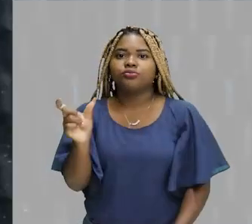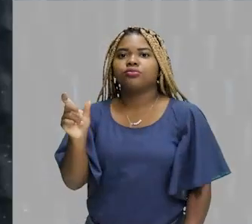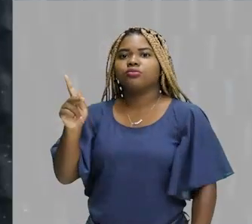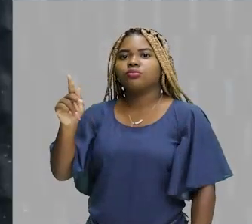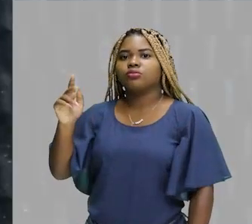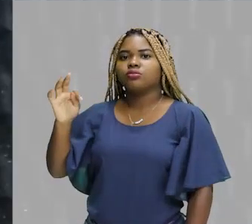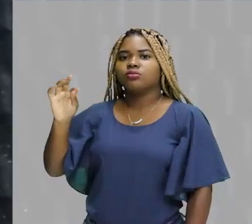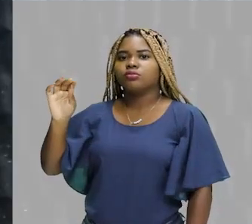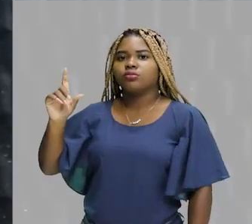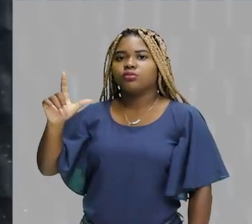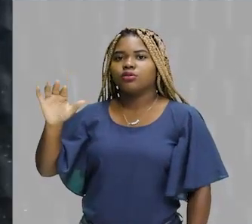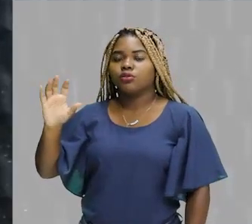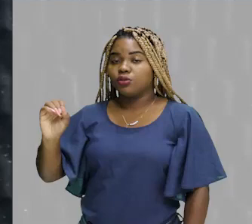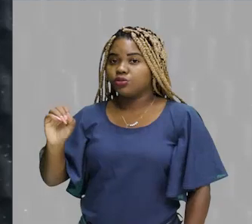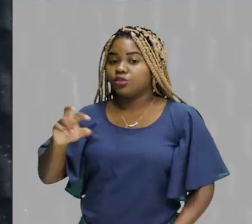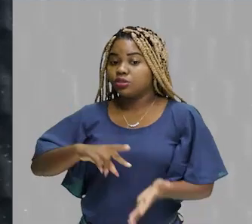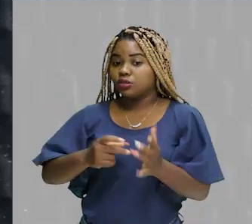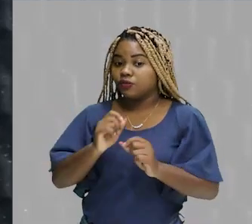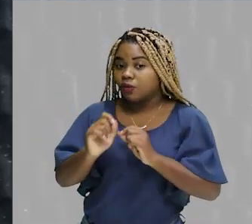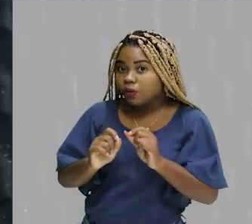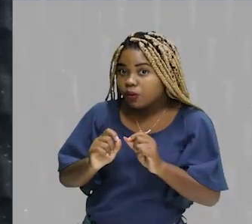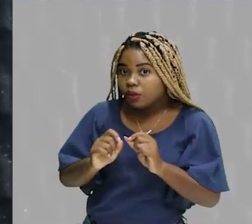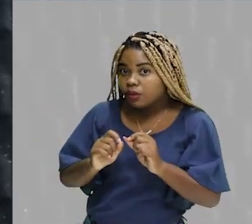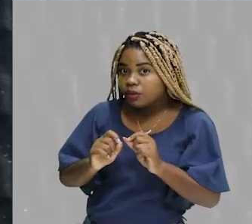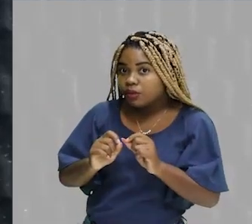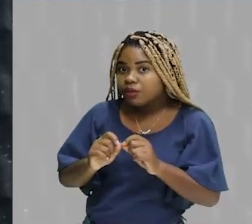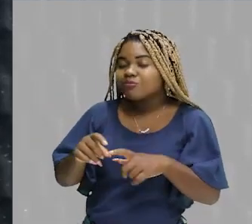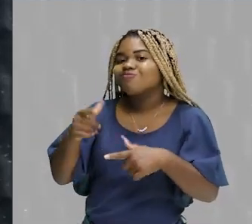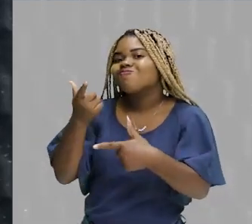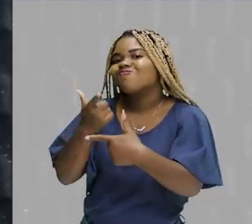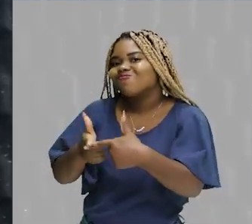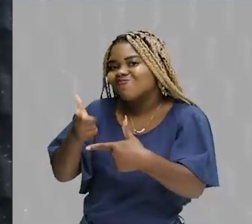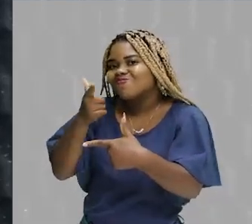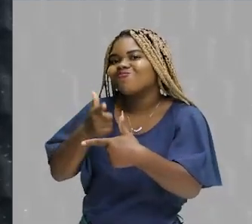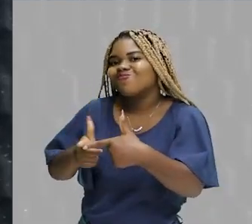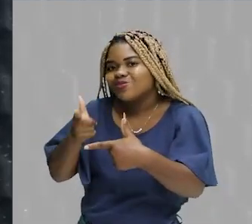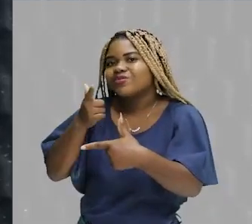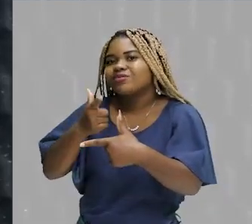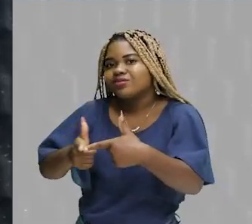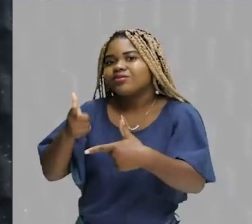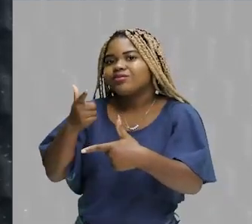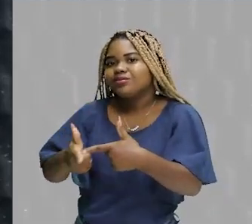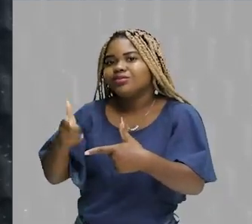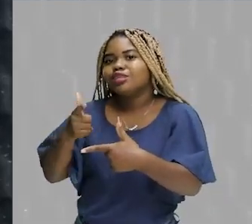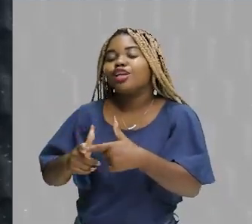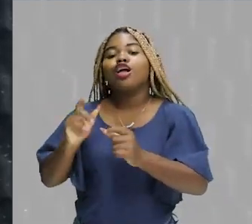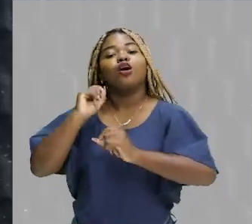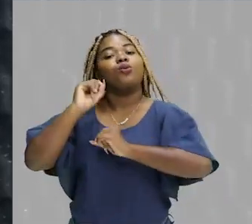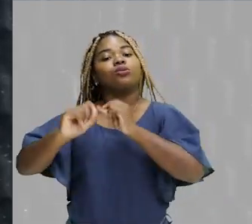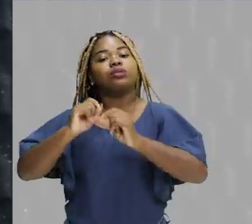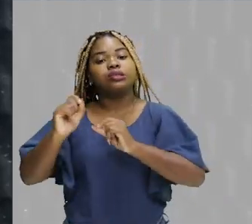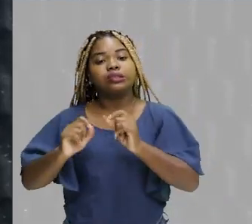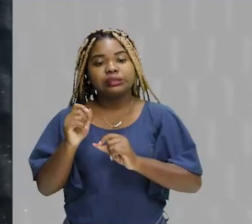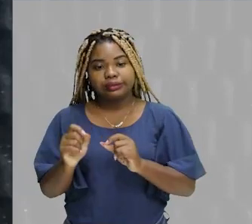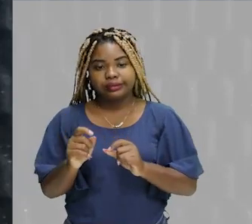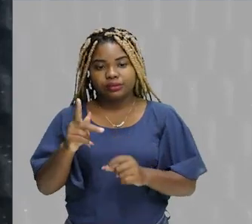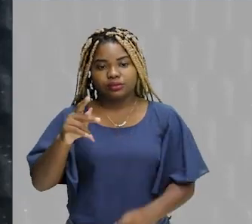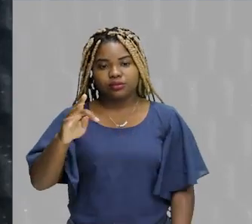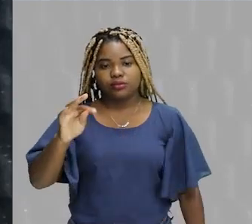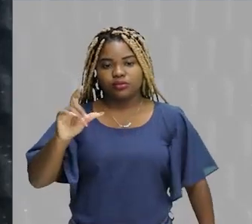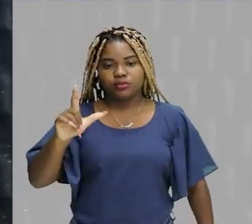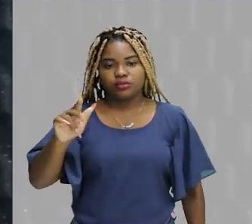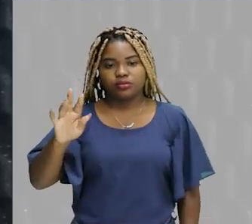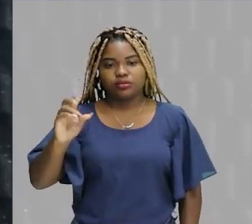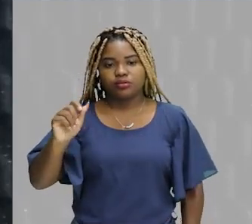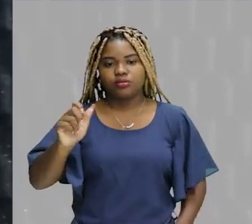que ele quer dizer? Exatamente, quer dizer problemas sociais. O que seriam as patologias sociais lá em Chicago? Que, como eu